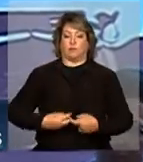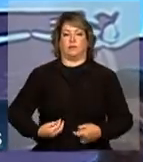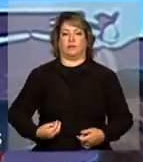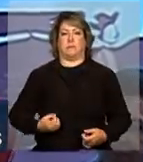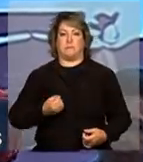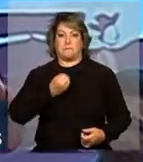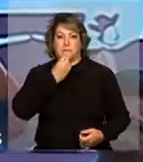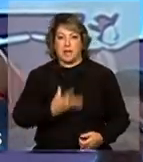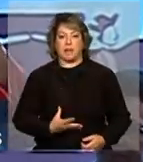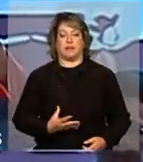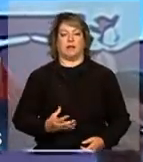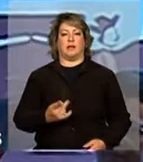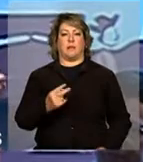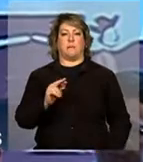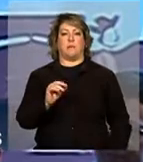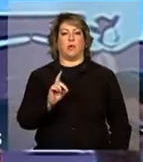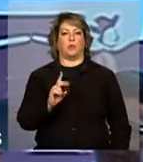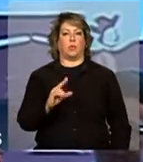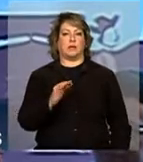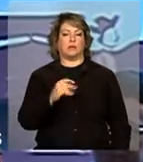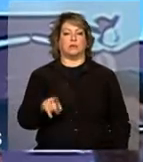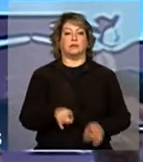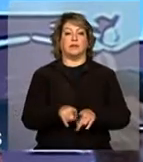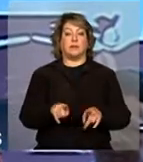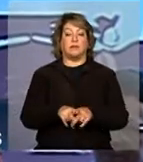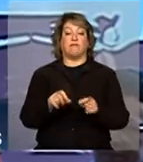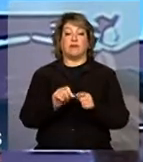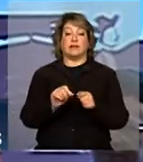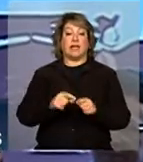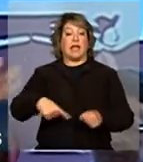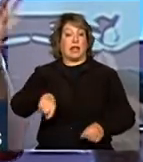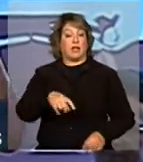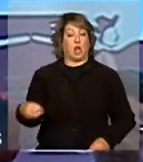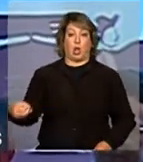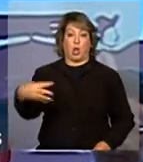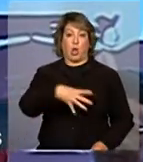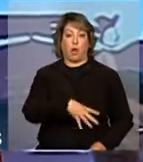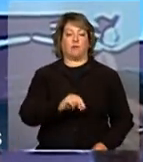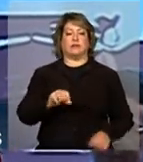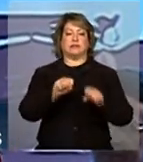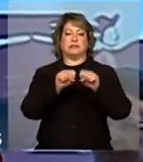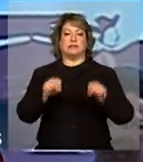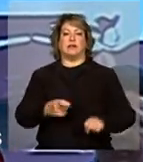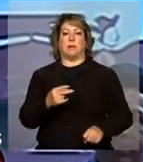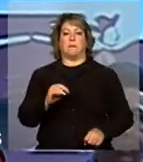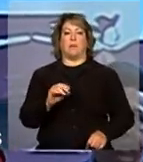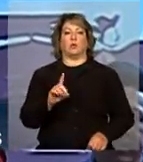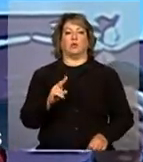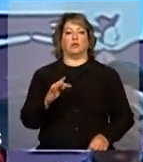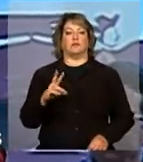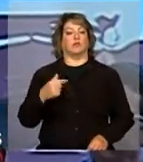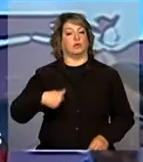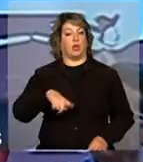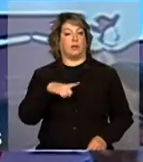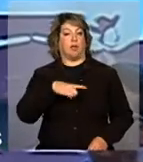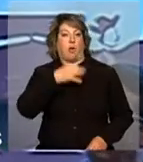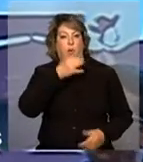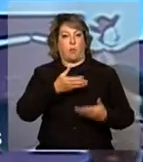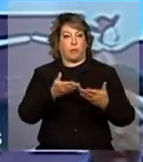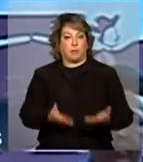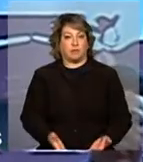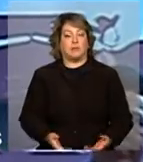e para adotar esses novos sistemas produtivos que estamos propondo,